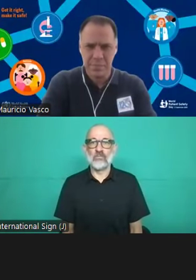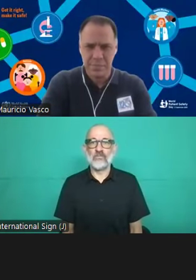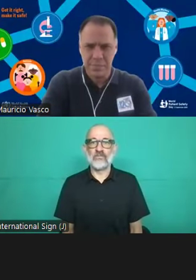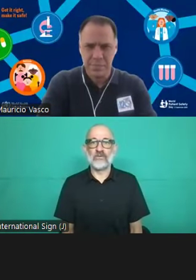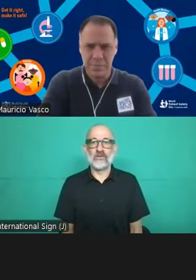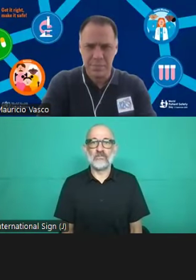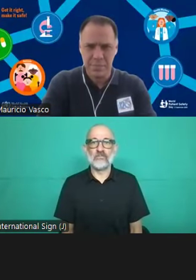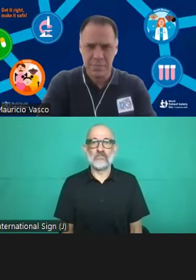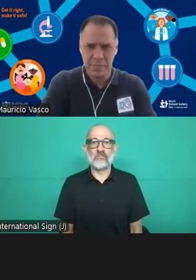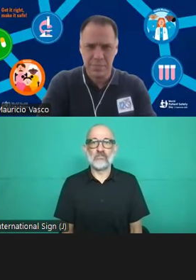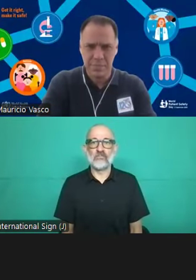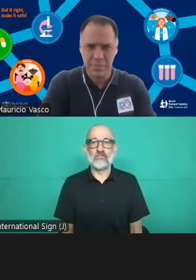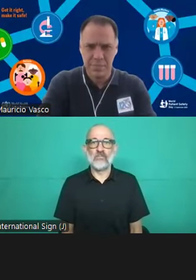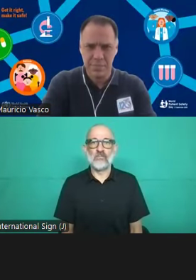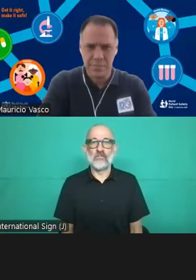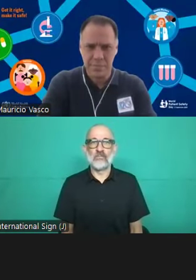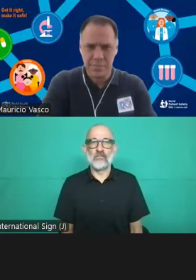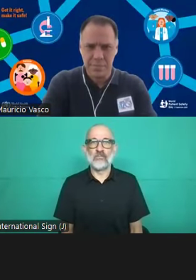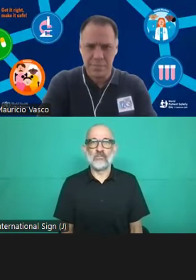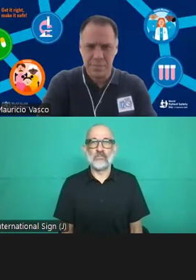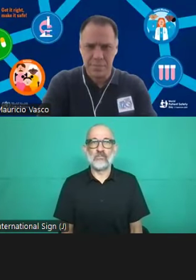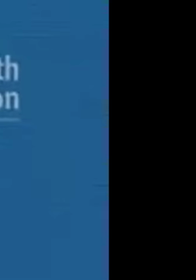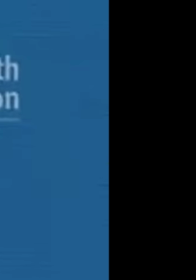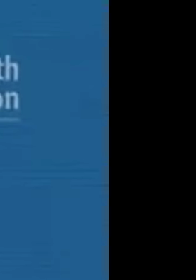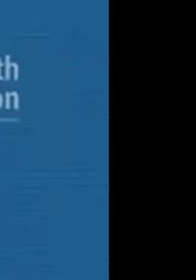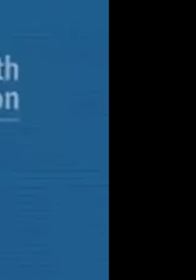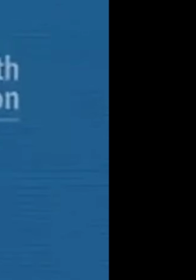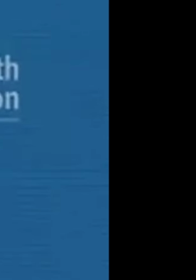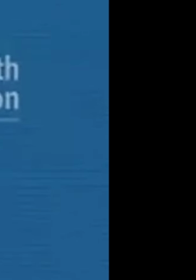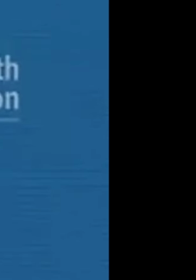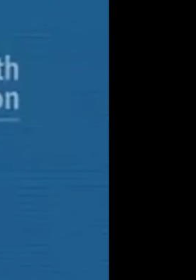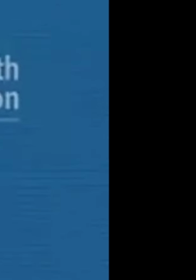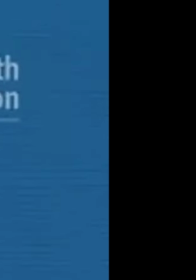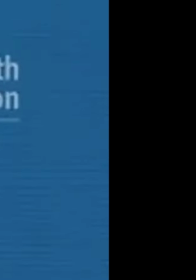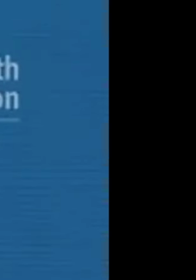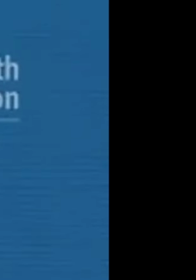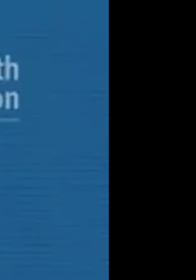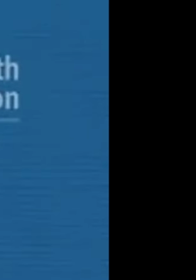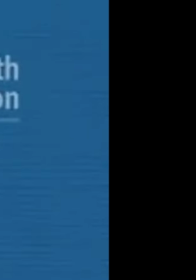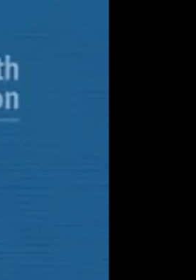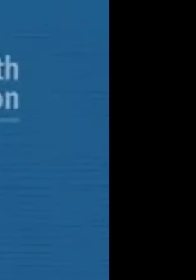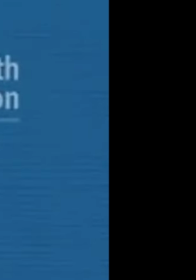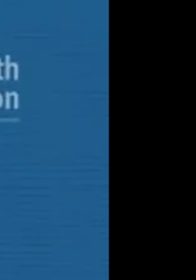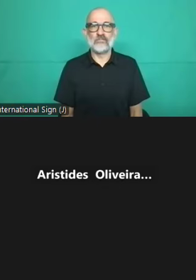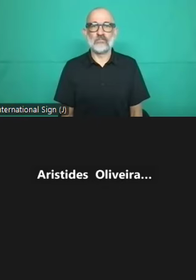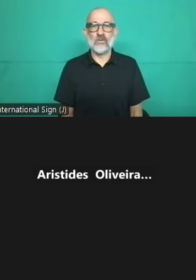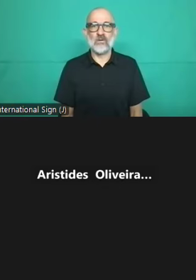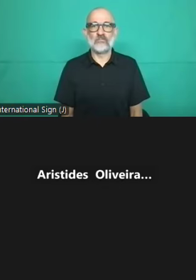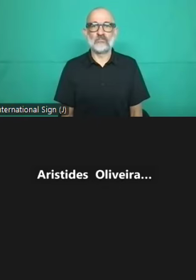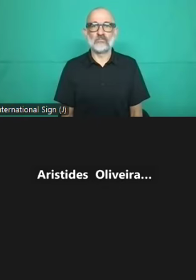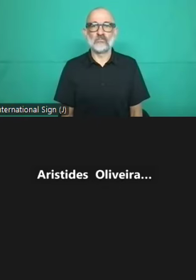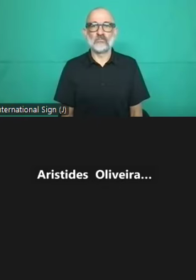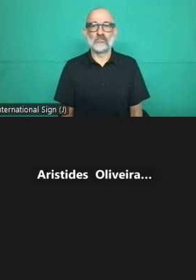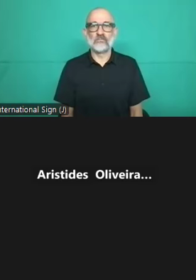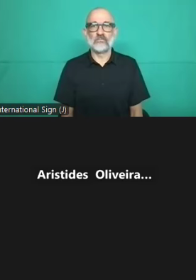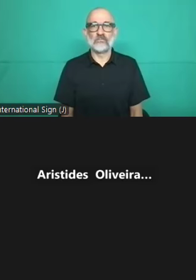Muito obrigada, Angelina, por trazer a voz dos pacientes, organizações de pacientes, a